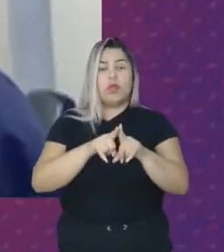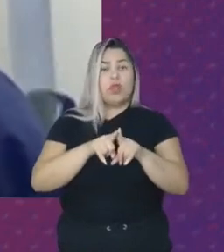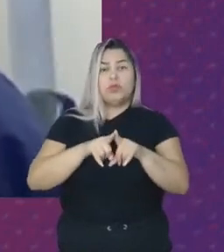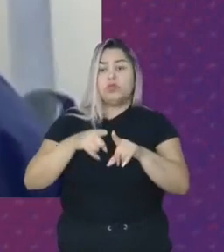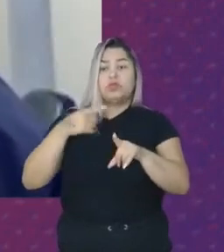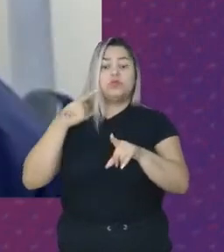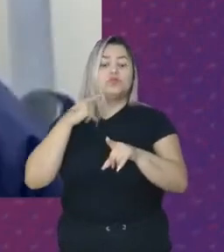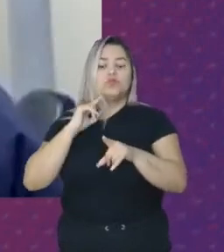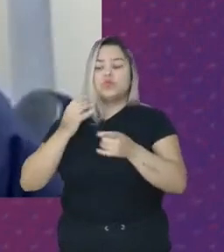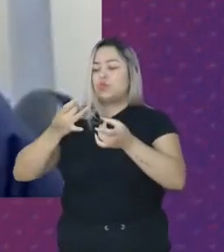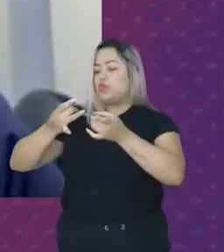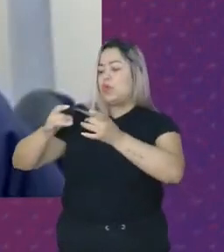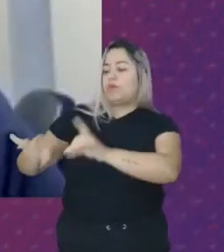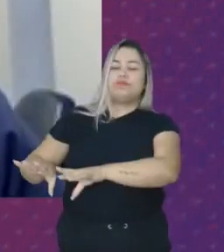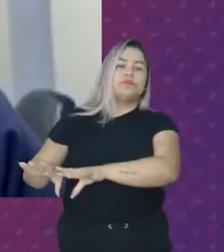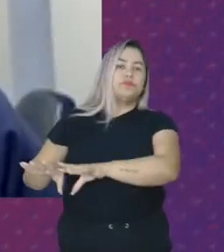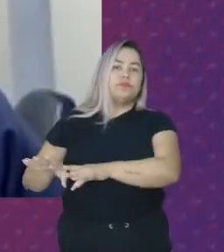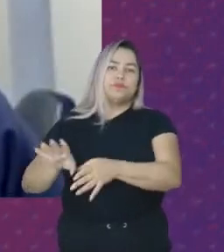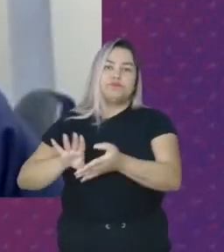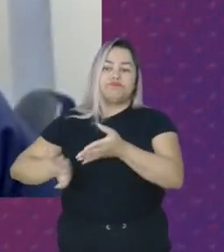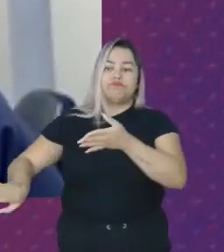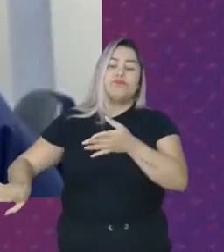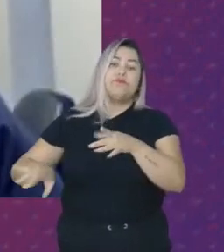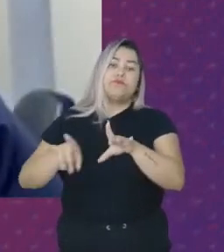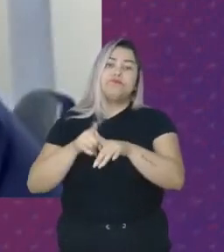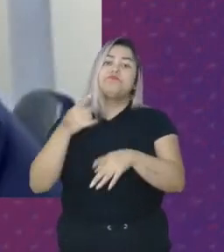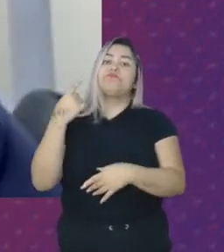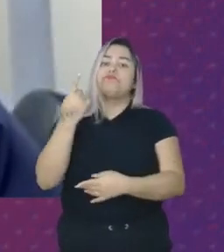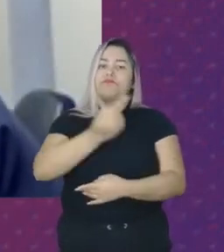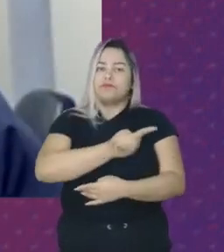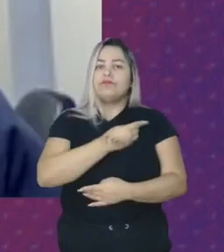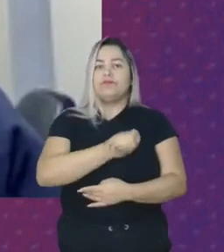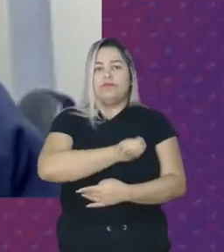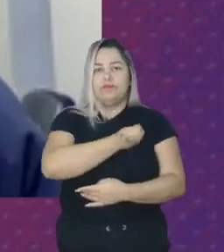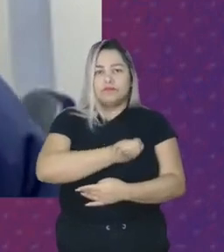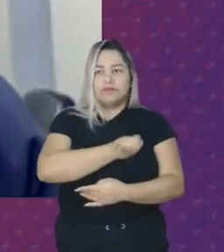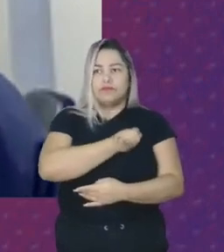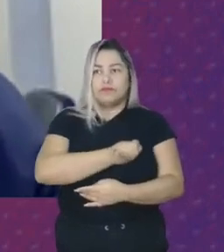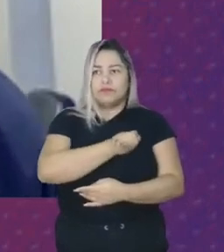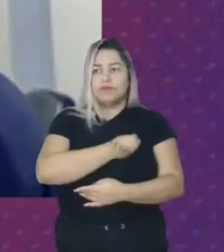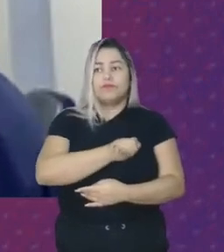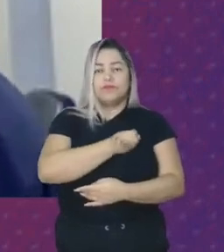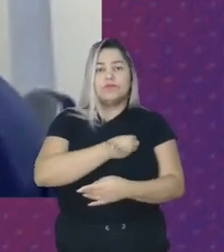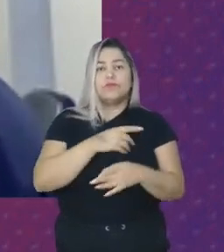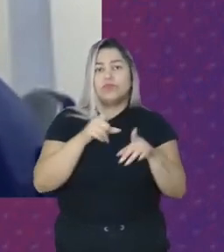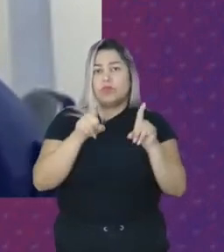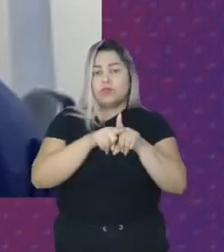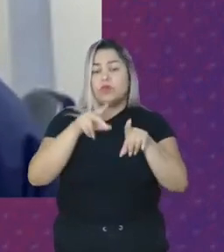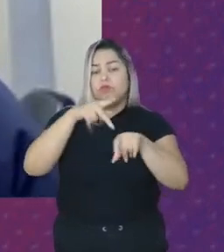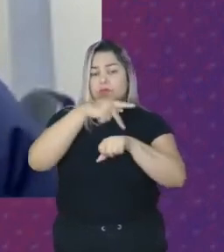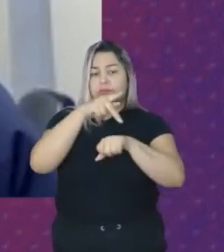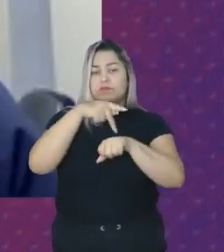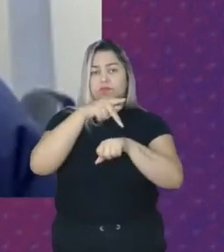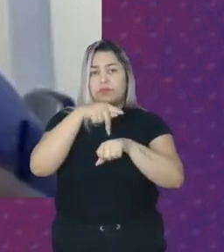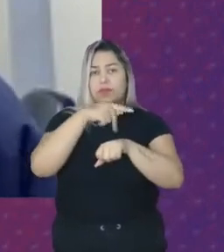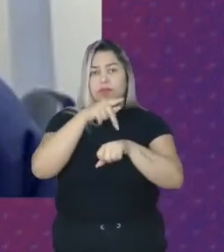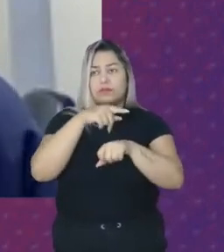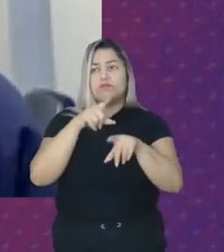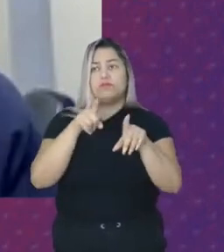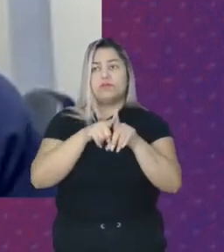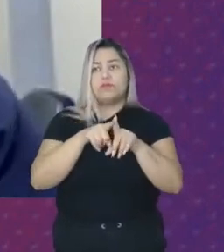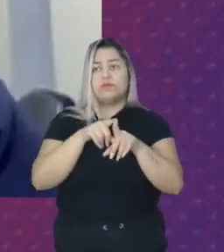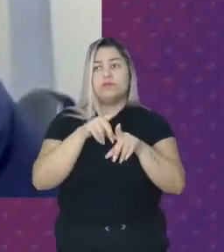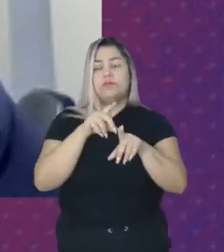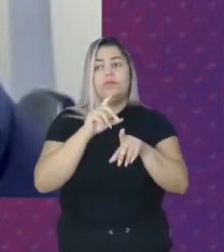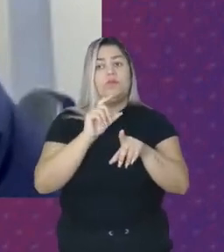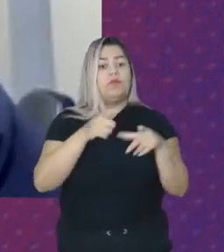lixo, porque, na verdade, nós vivemos um processo de expropriação do país. Na verdade, a sanha